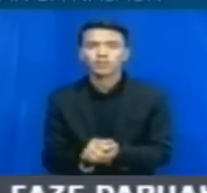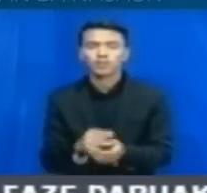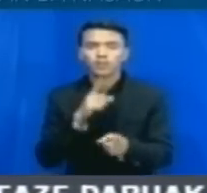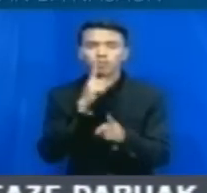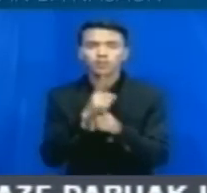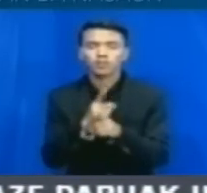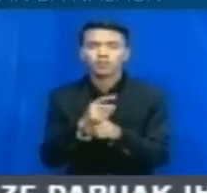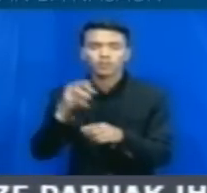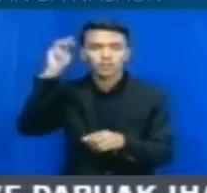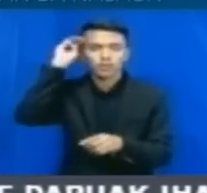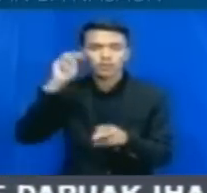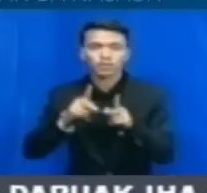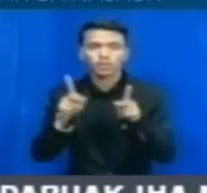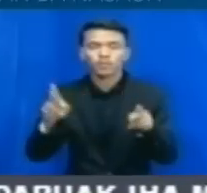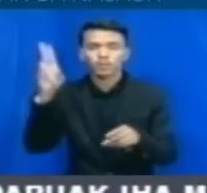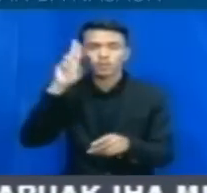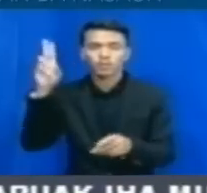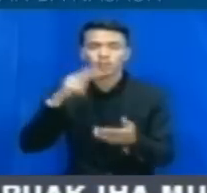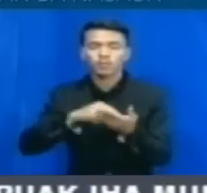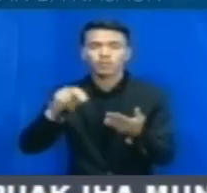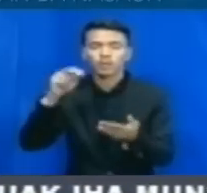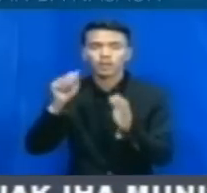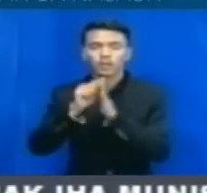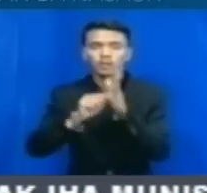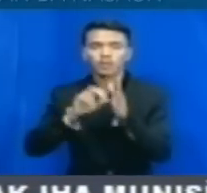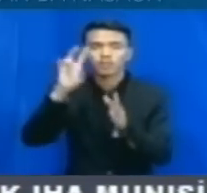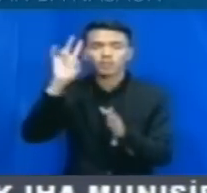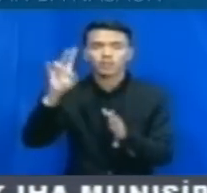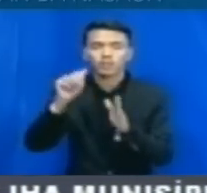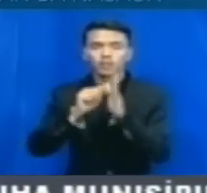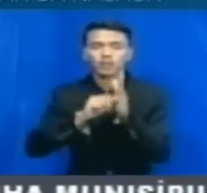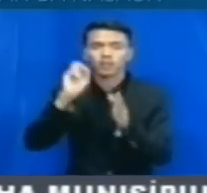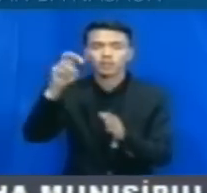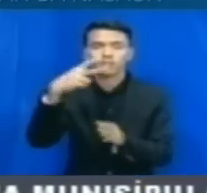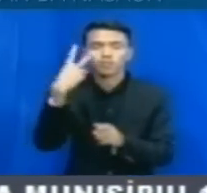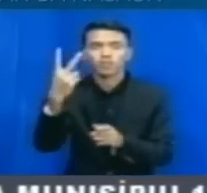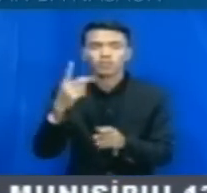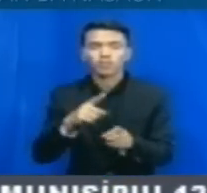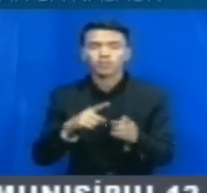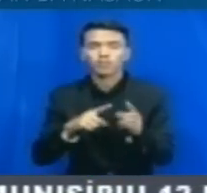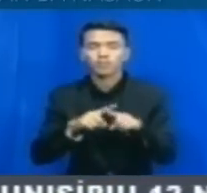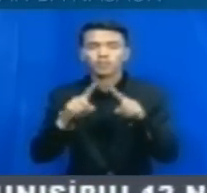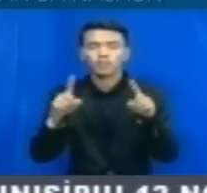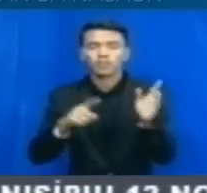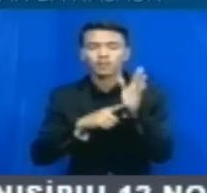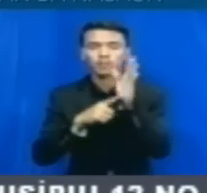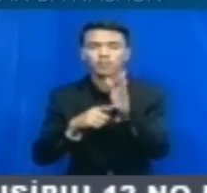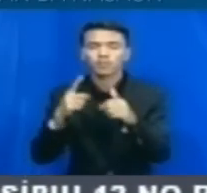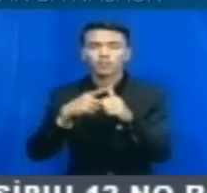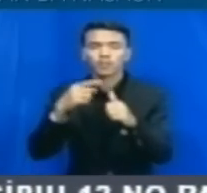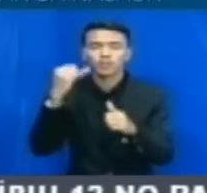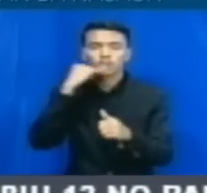ministro pubblico tem cuz artigo 7 non sa ma tem cuz artigo 12 ma se realidade di ia fase di investigação realidade di primeiro interrogatório tu